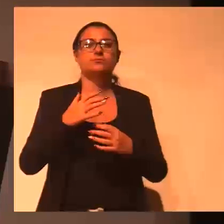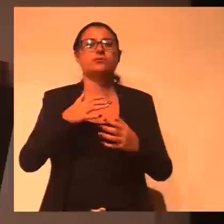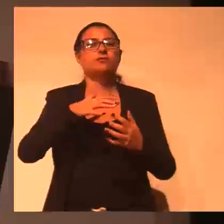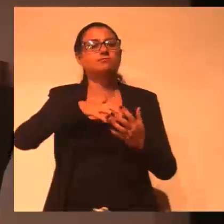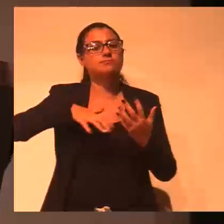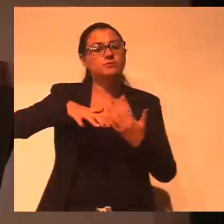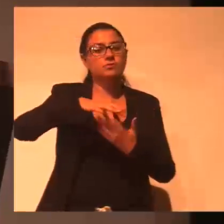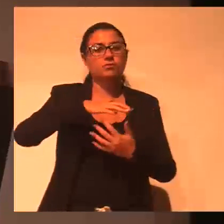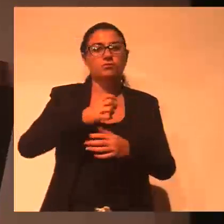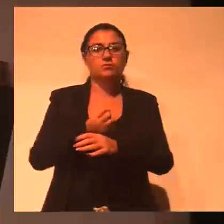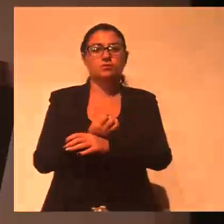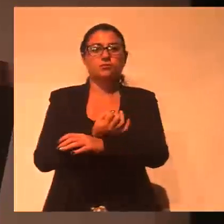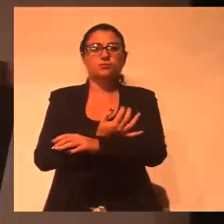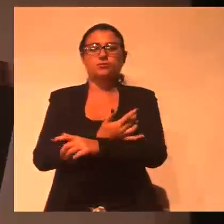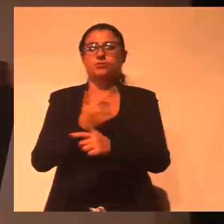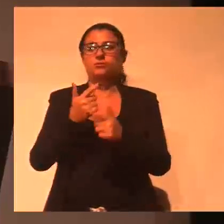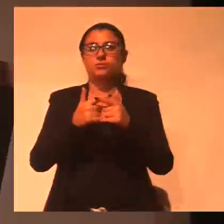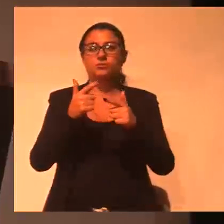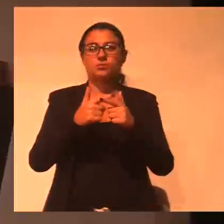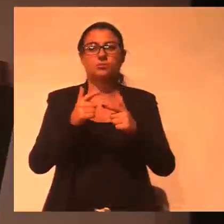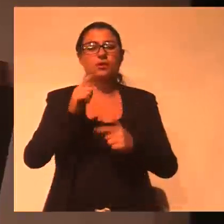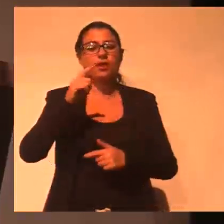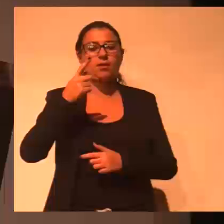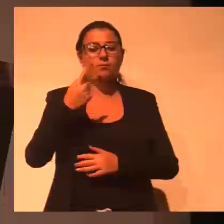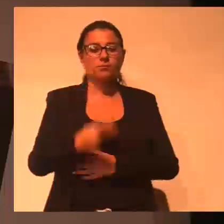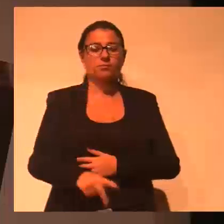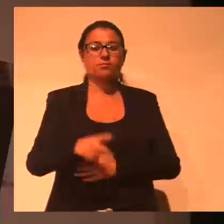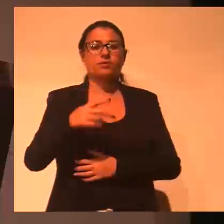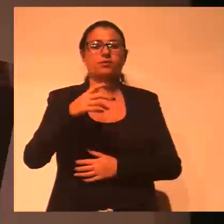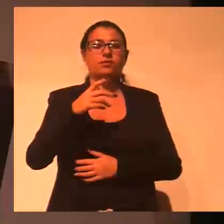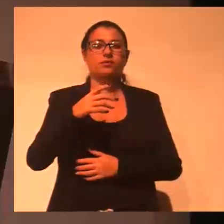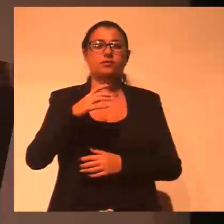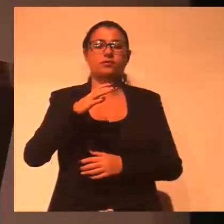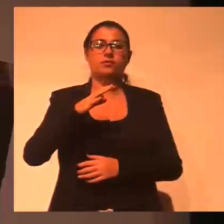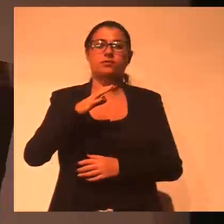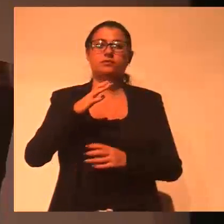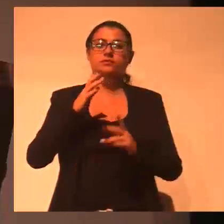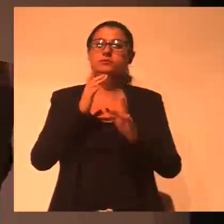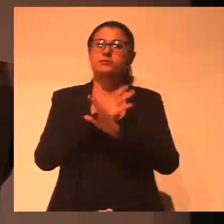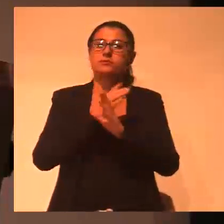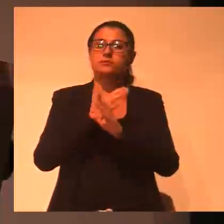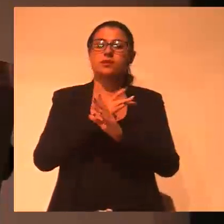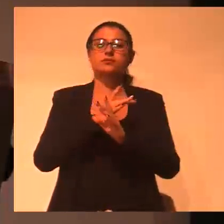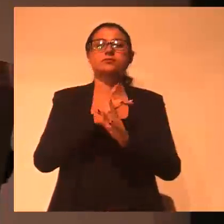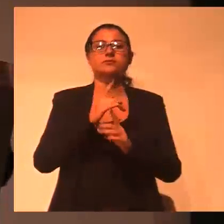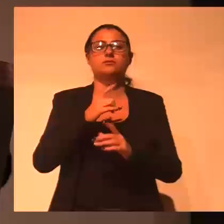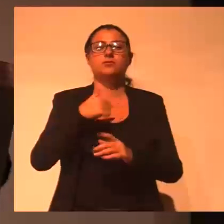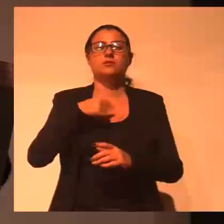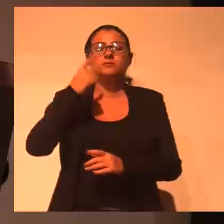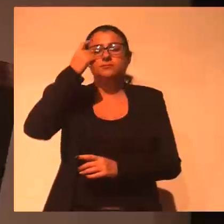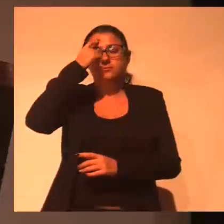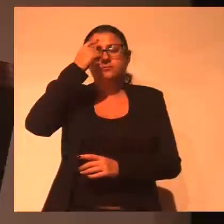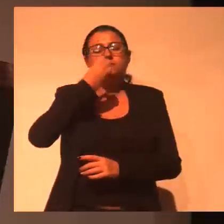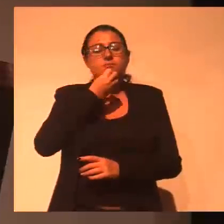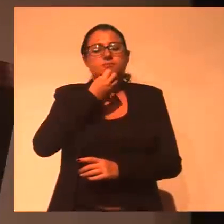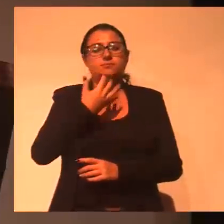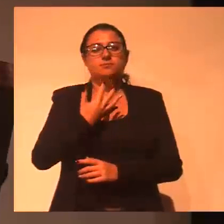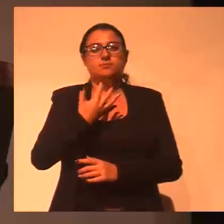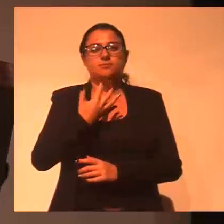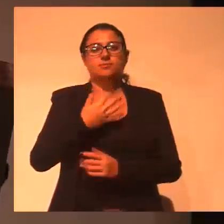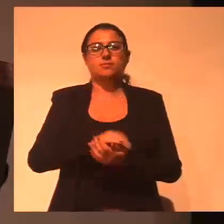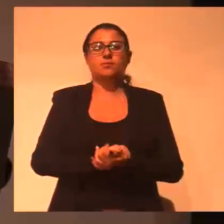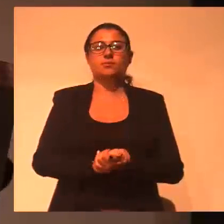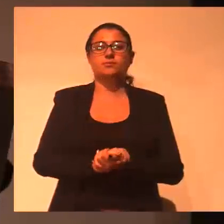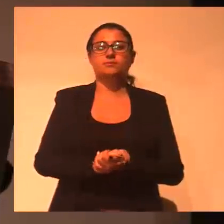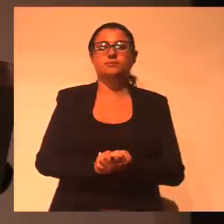envolvido emocionalmente com o problema, é um problema da cidade. Então, eu não vejo mal, eu vejo até que é uma benfeitoria para a imparcialidade